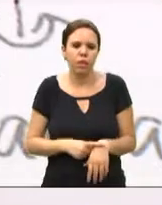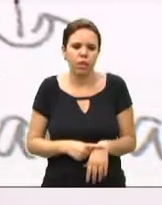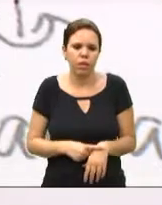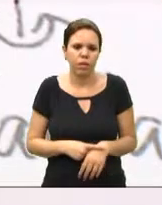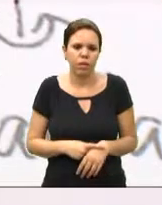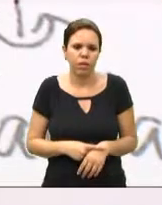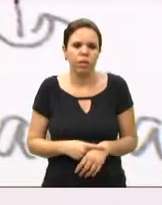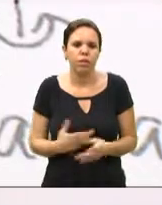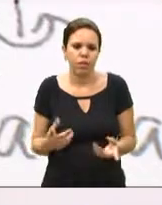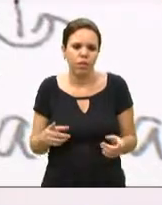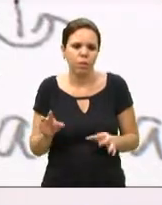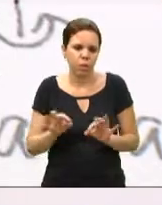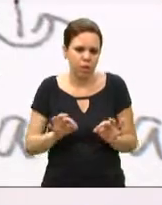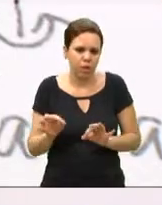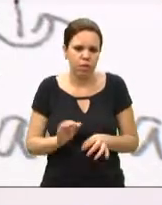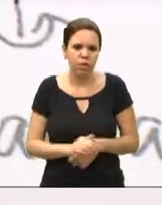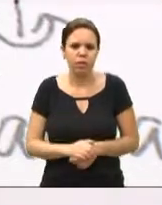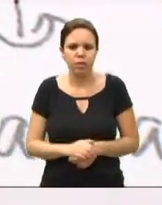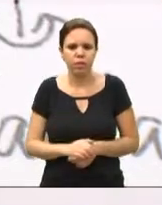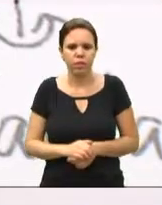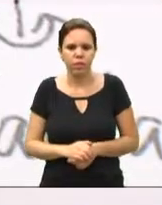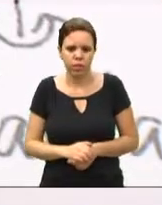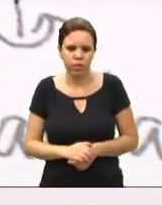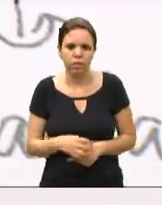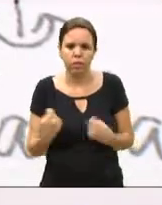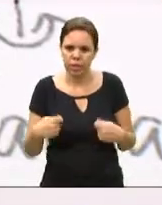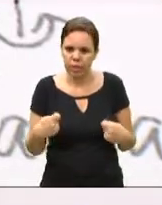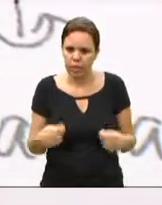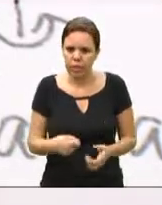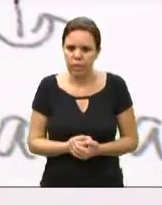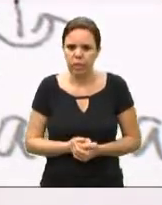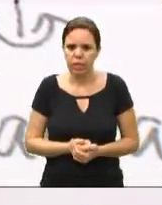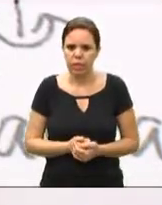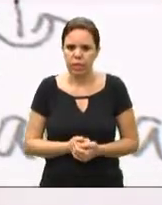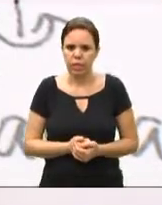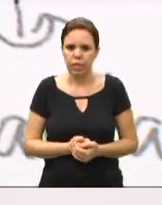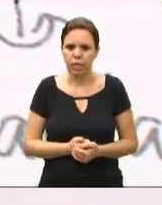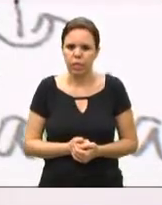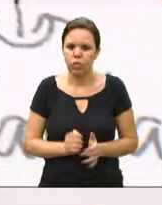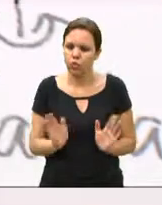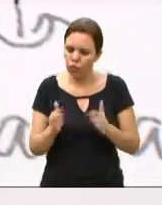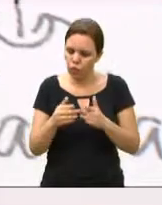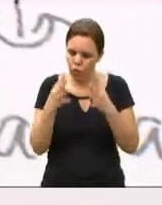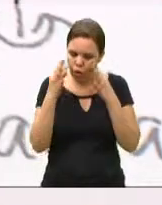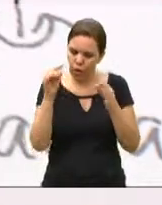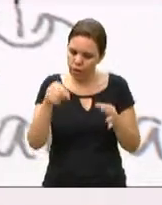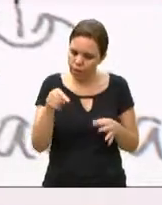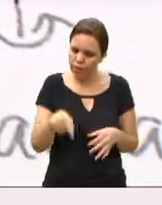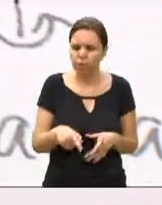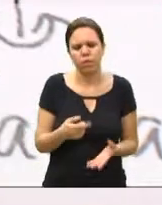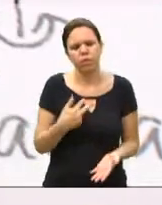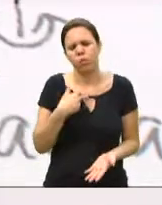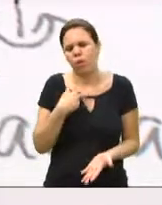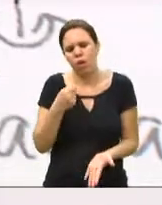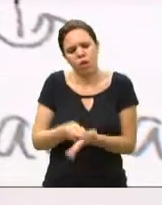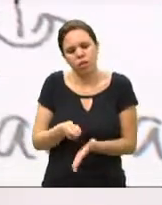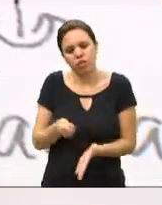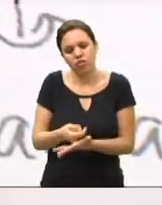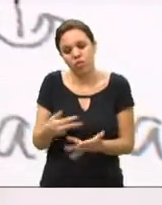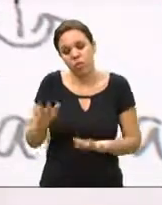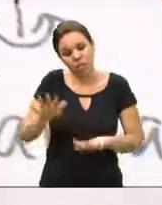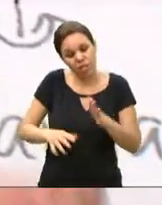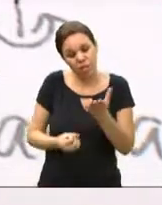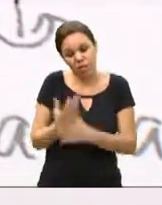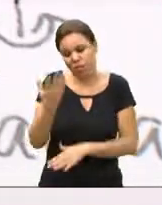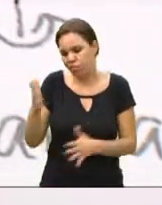que ele está num momento de preparação, né, e que ele precisa, vamos dizer assim, se dedicar para aquilo. E às vezes exigir esse tipo de coisa, às vezes pode não